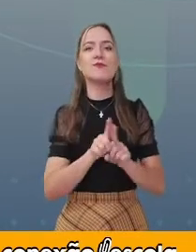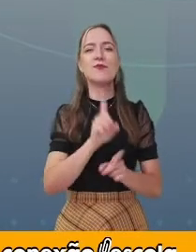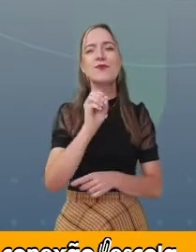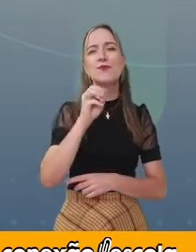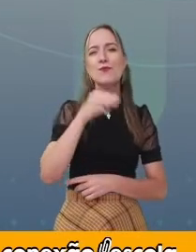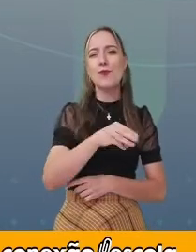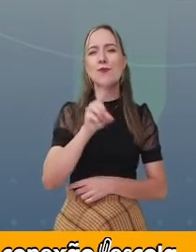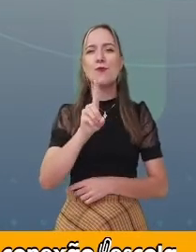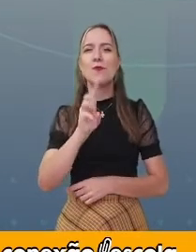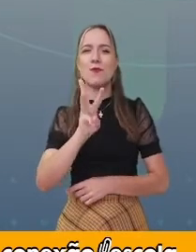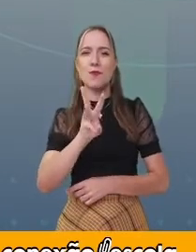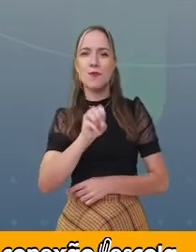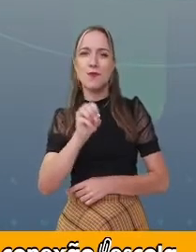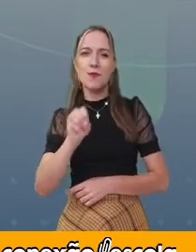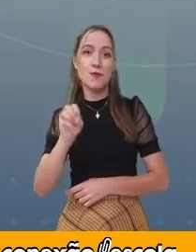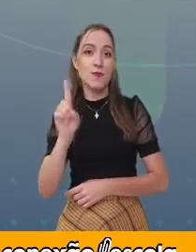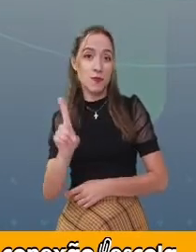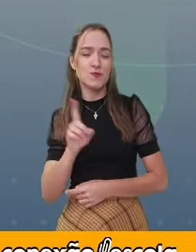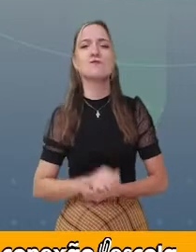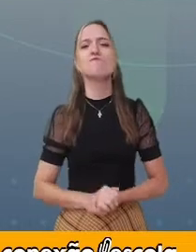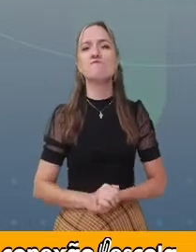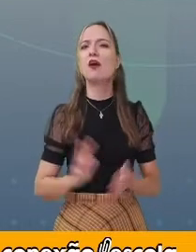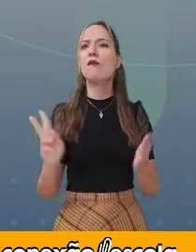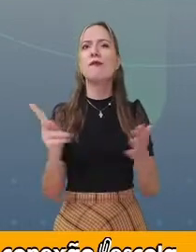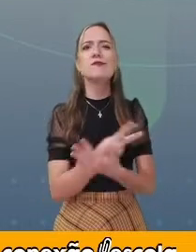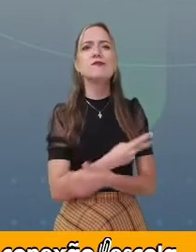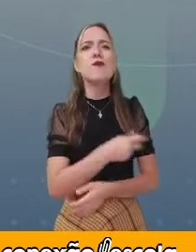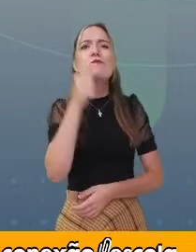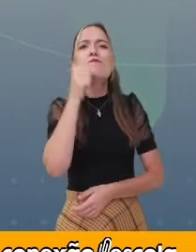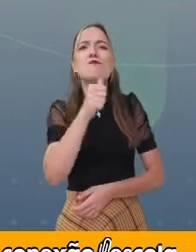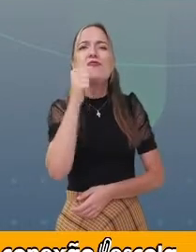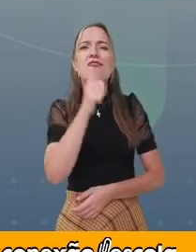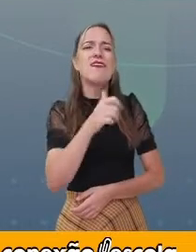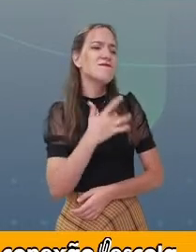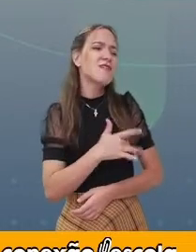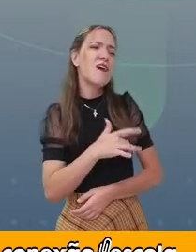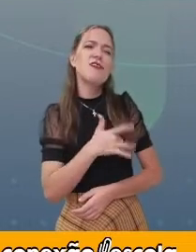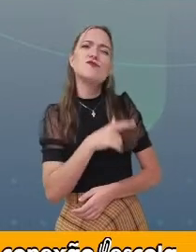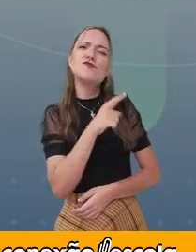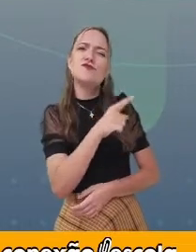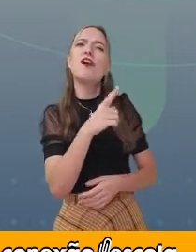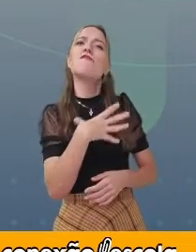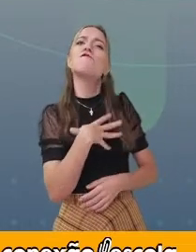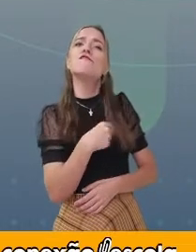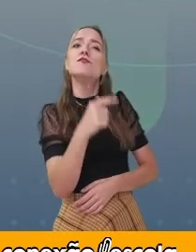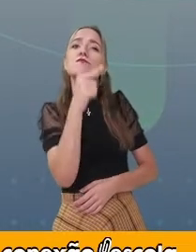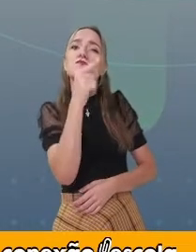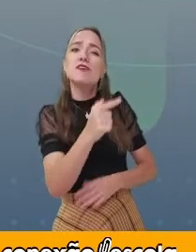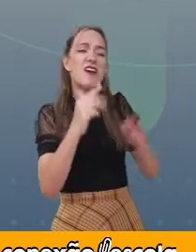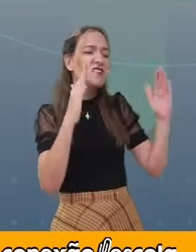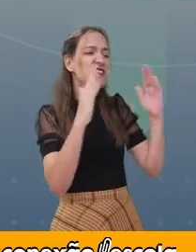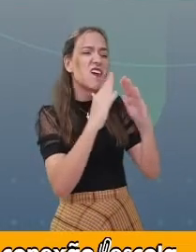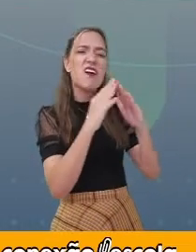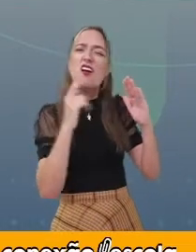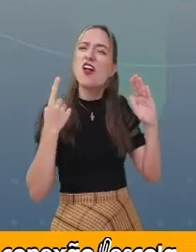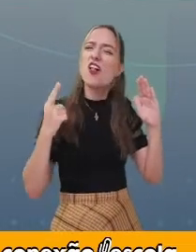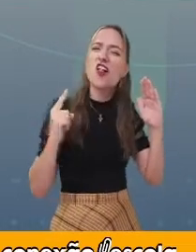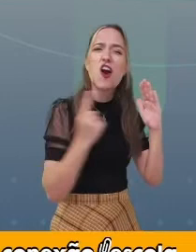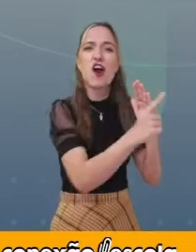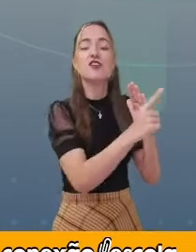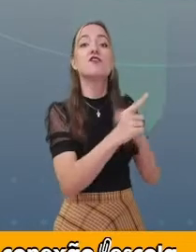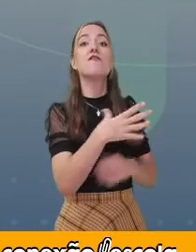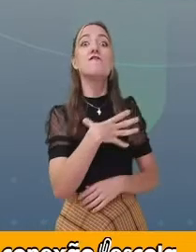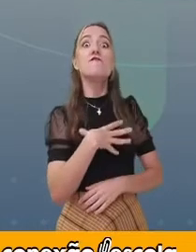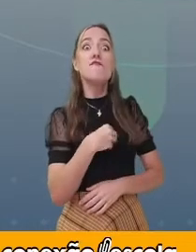Era uma vez uma pobre mulher que vivia bem longe com seus 7 filhos.